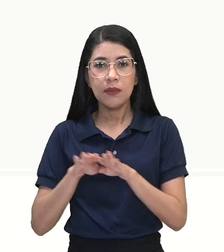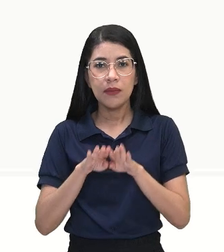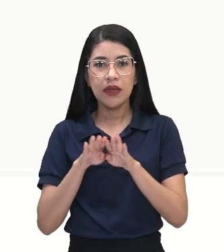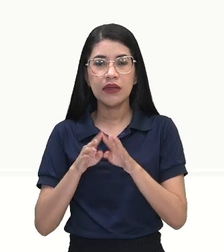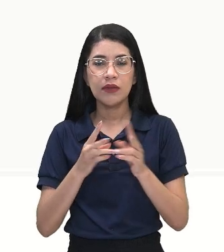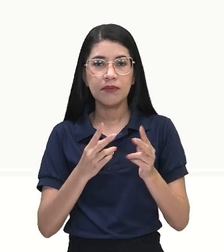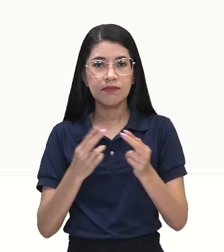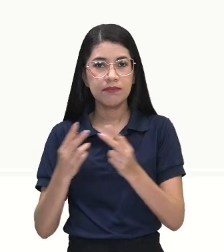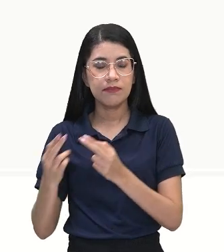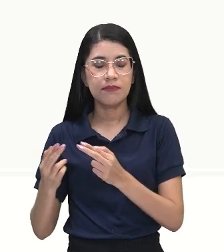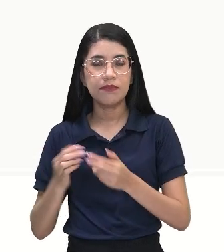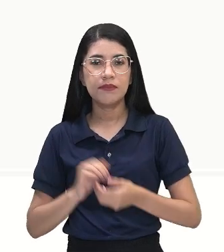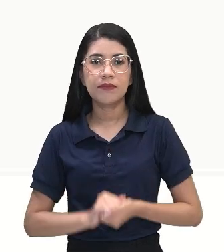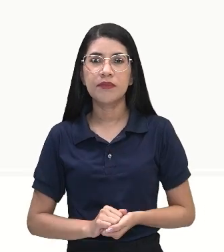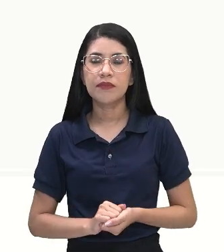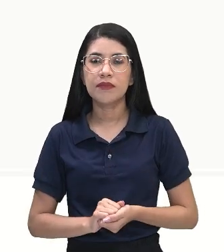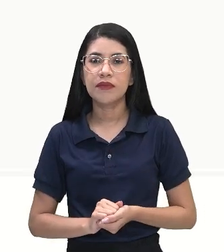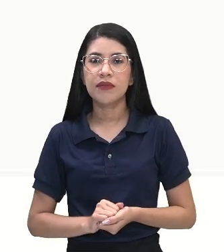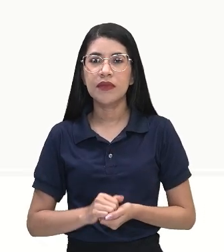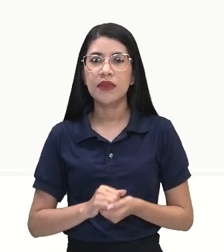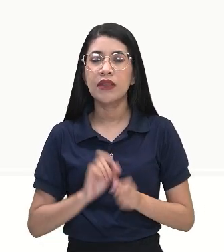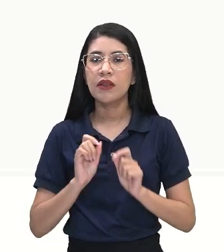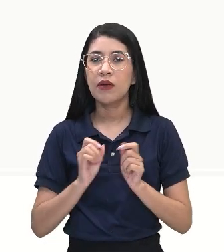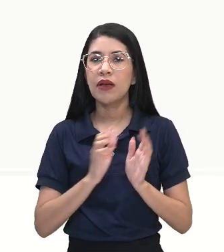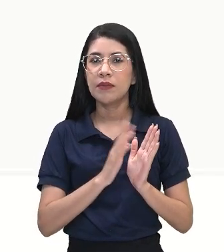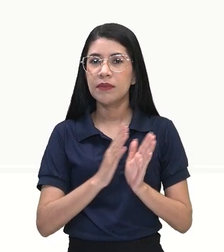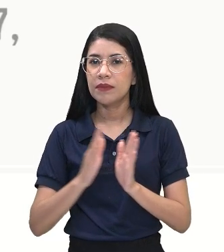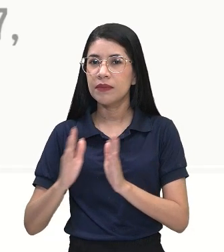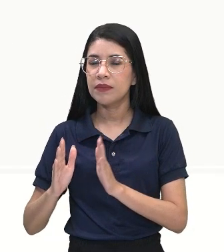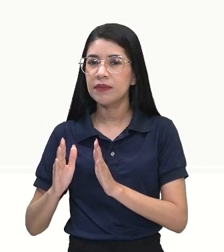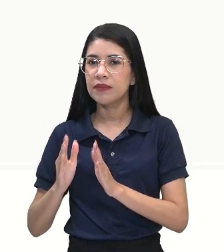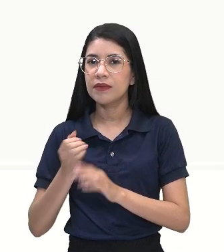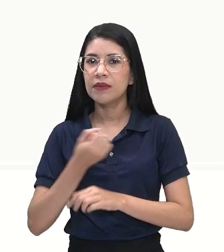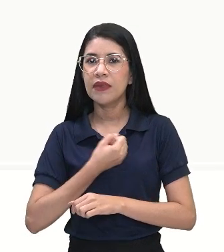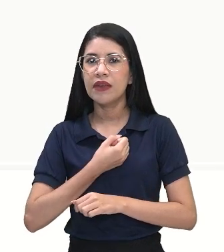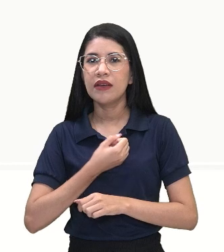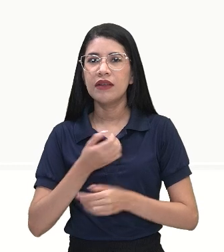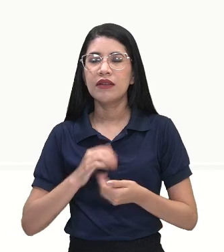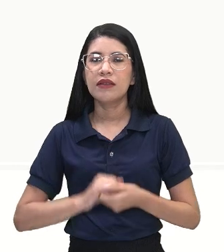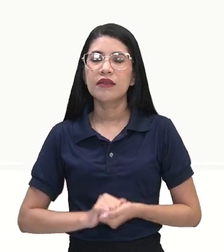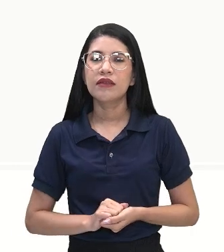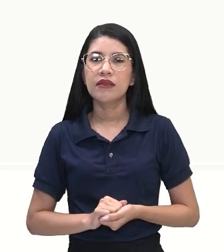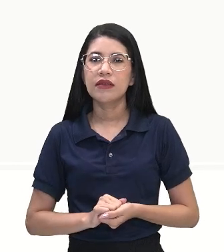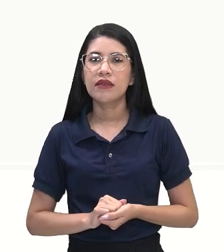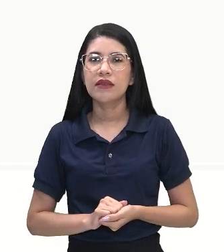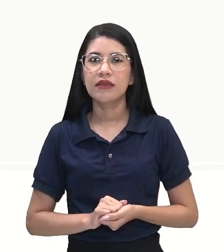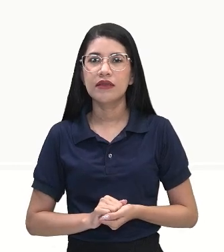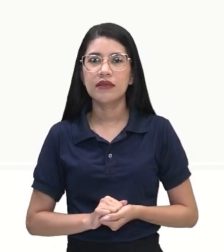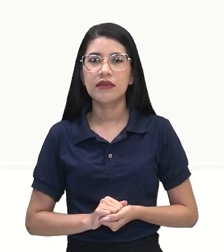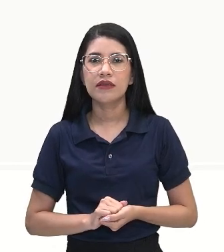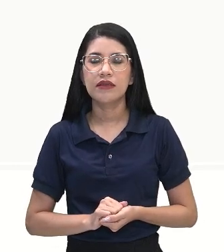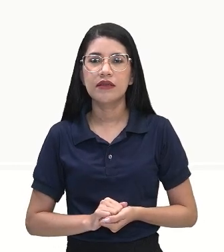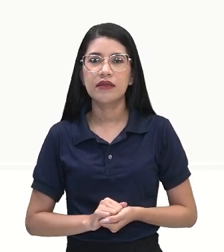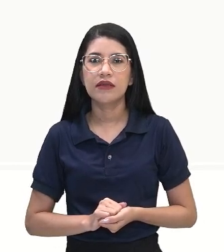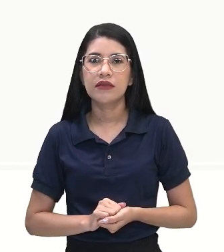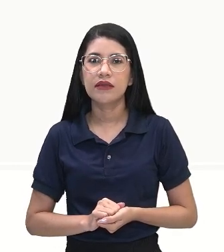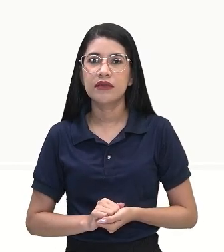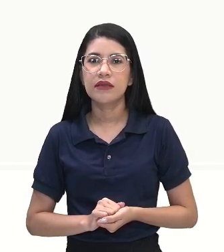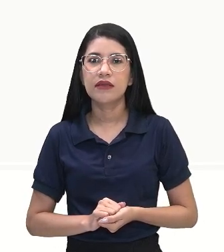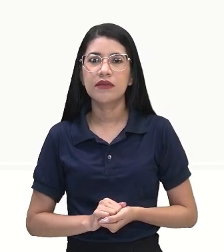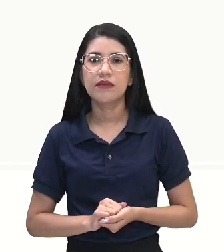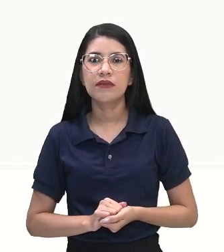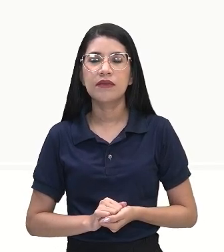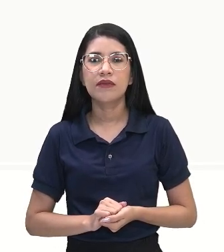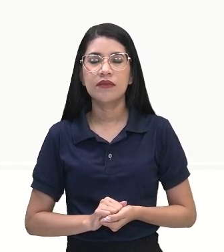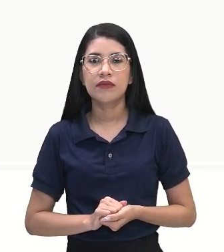Então, veja, sequência numérica é uma sucessão de números. É uma